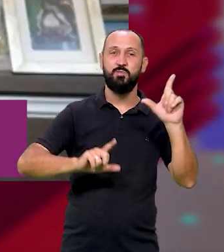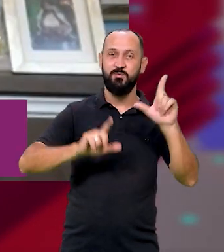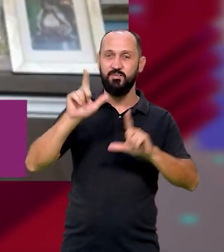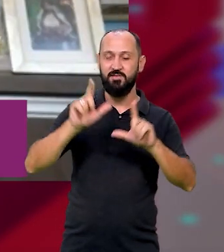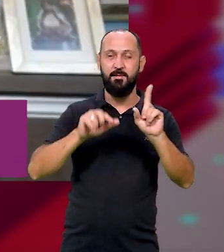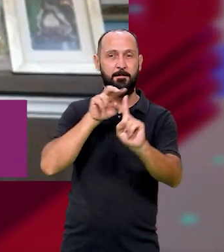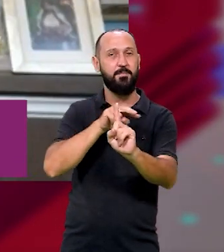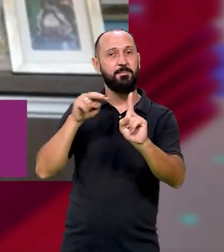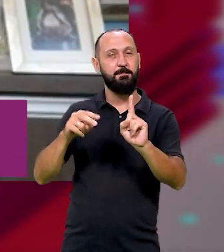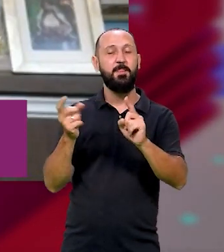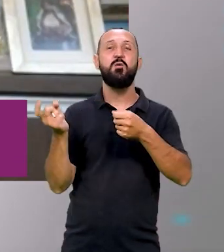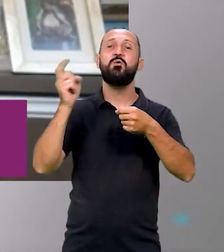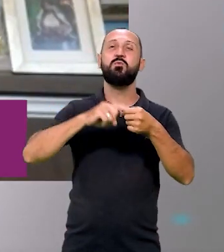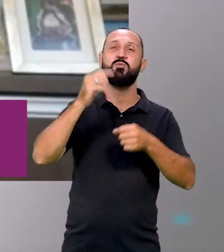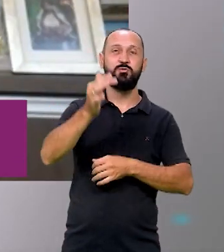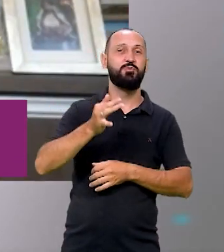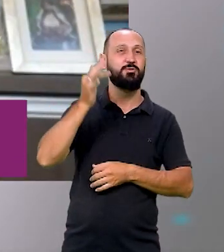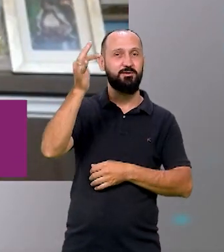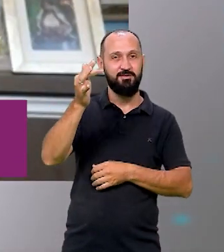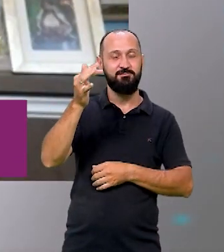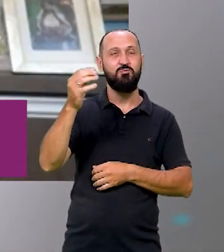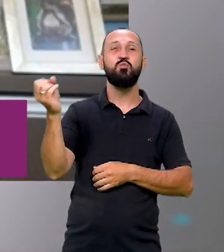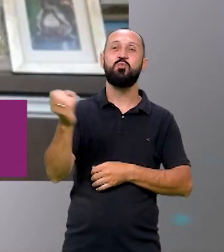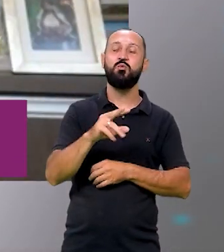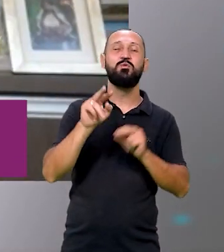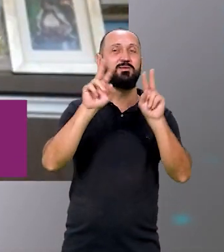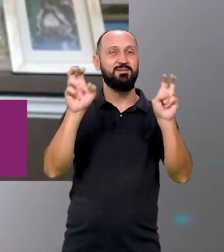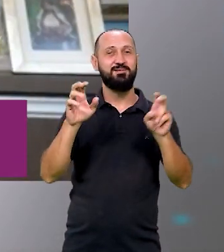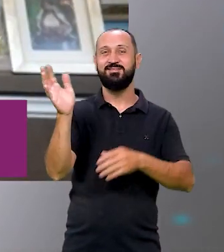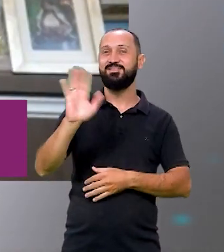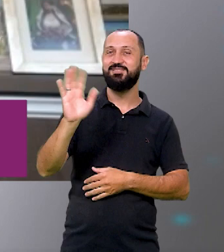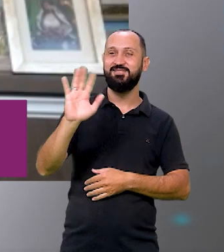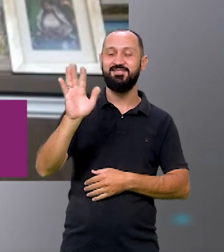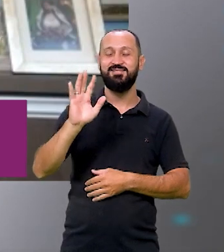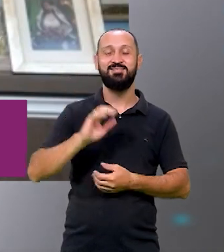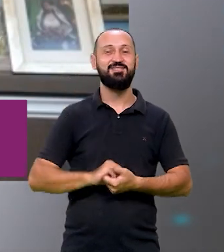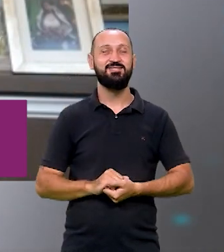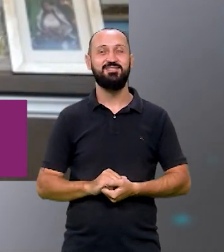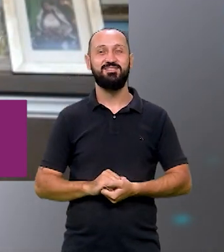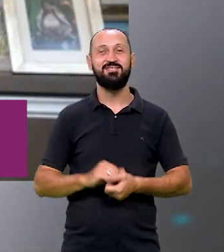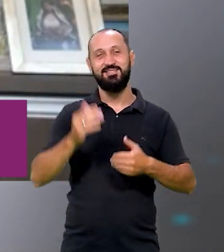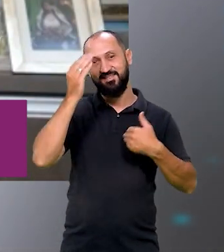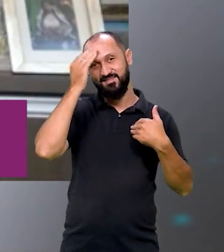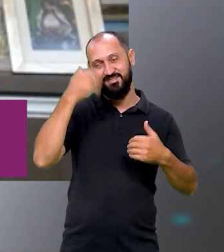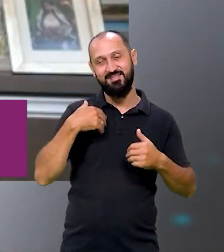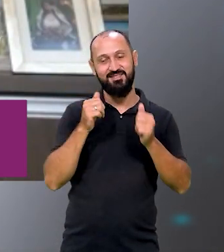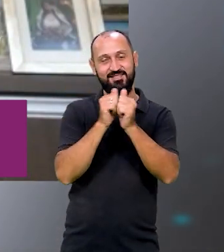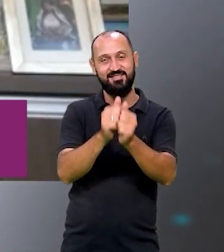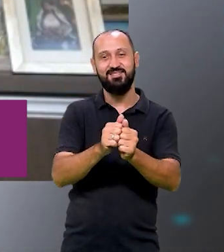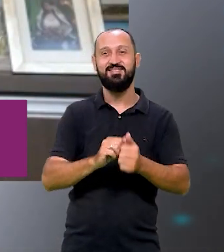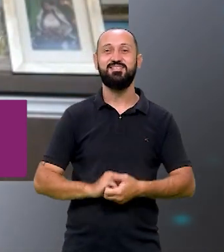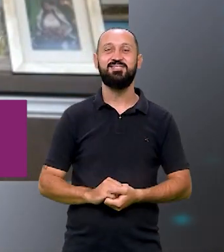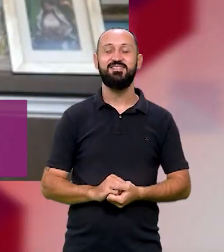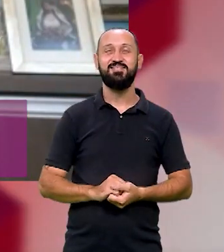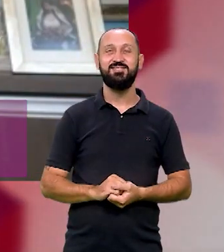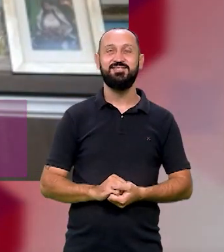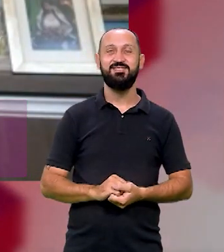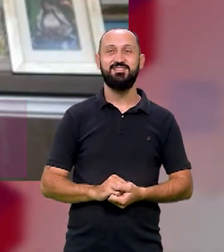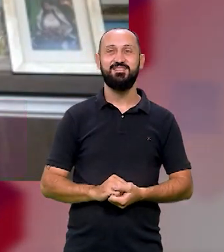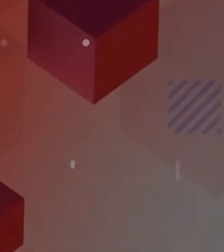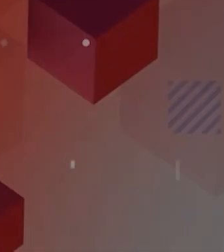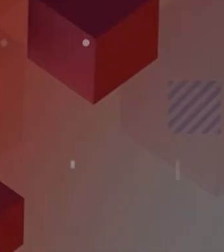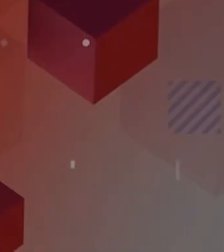Quero agradecer a sua participação com a gente aqui no Perspectiva, nessa edição. Ana Paula Paiva, nutricionista. Obrigada pela sua disponibilidade. Também